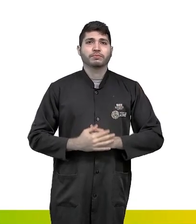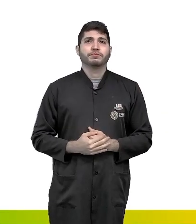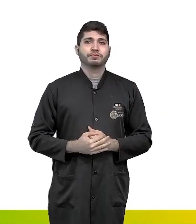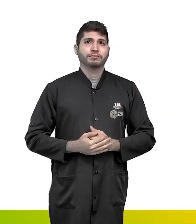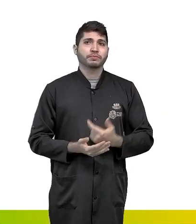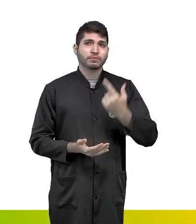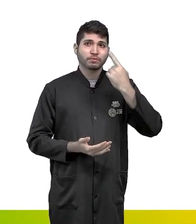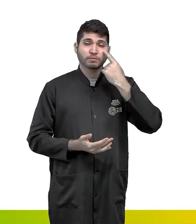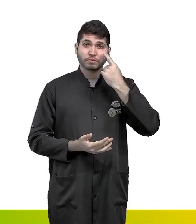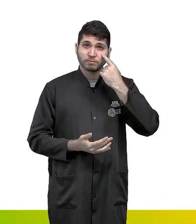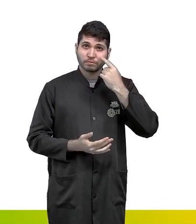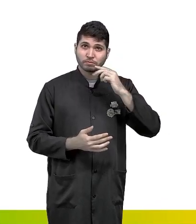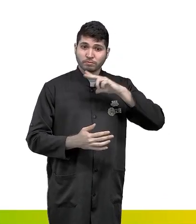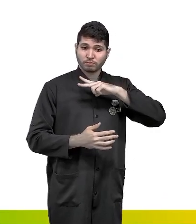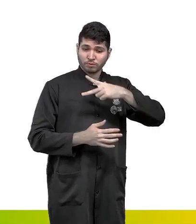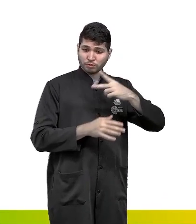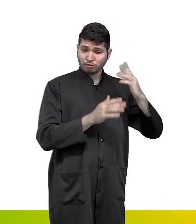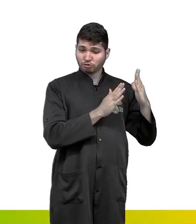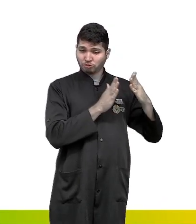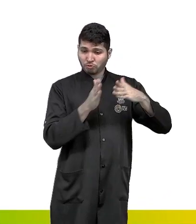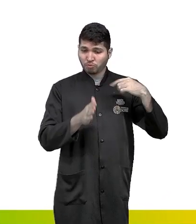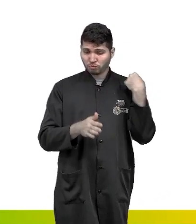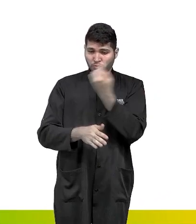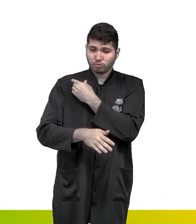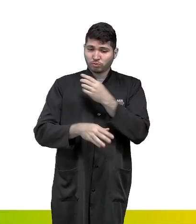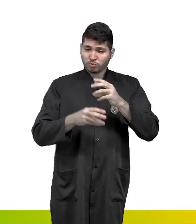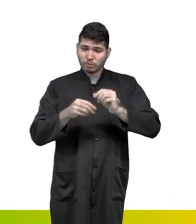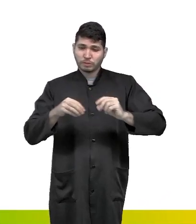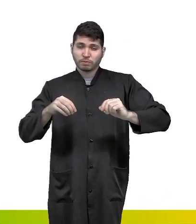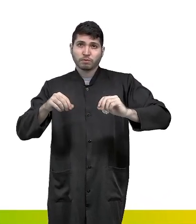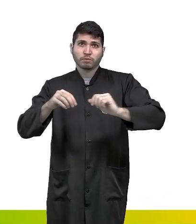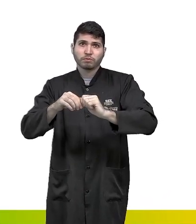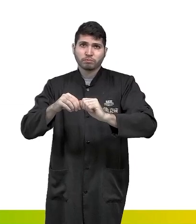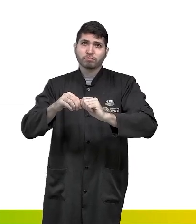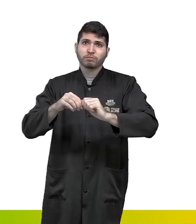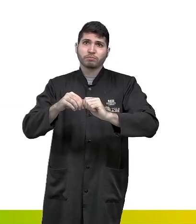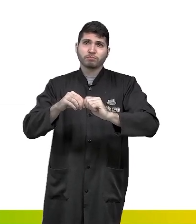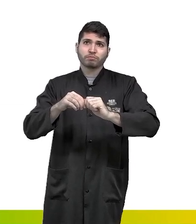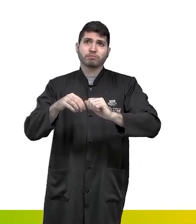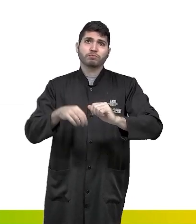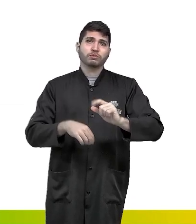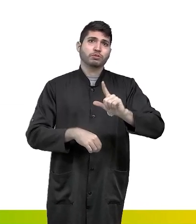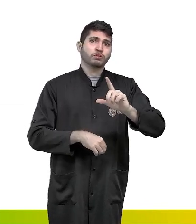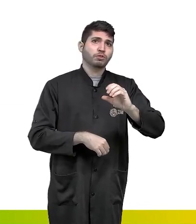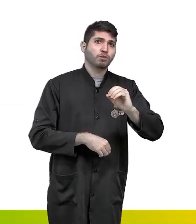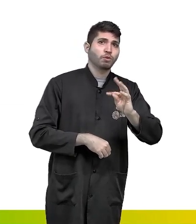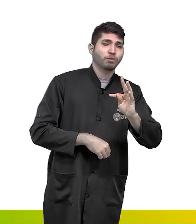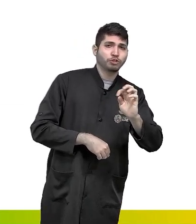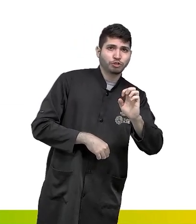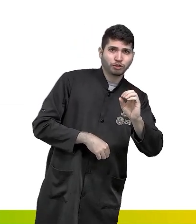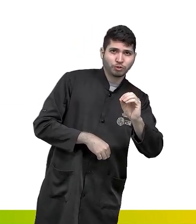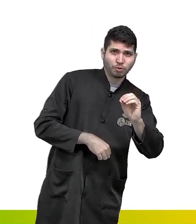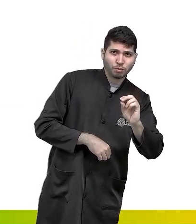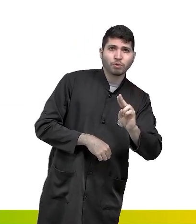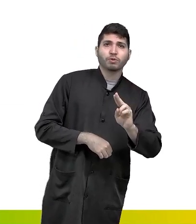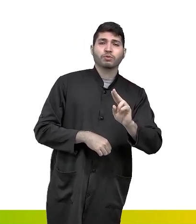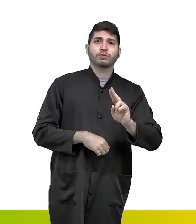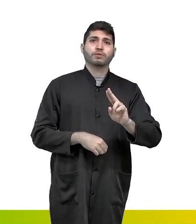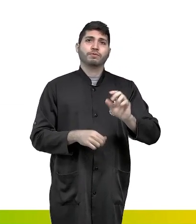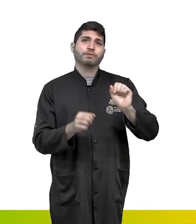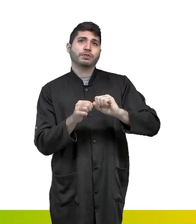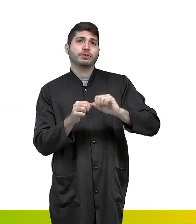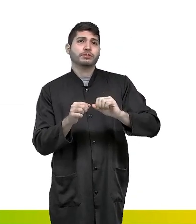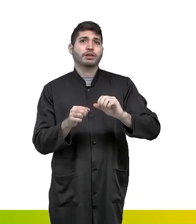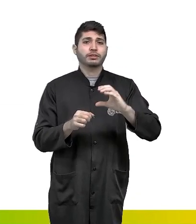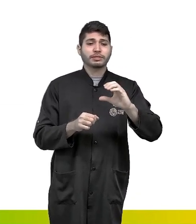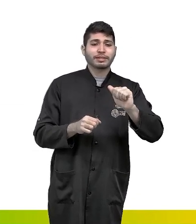Olha só, quando Portugal chegou no nosso território, ele loteou o Brasil. São as chamadas capitanias hereditárias.